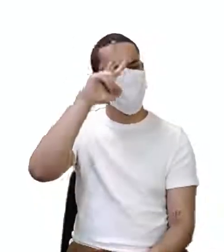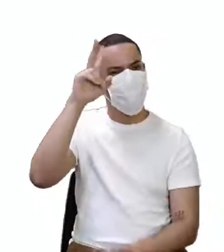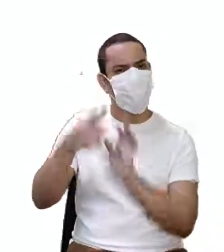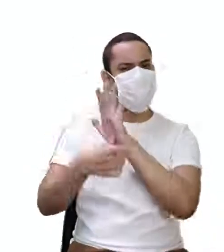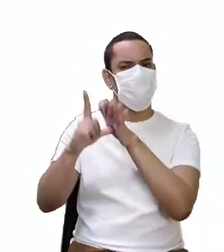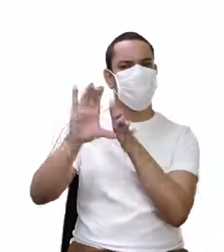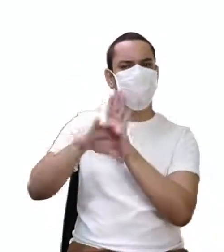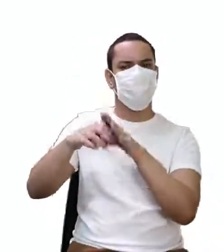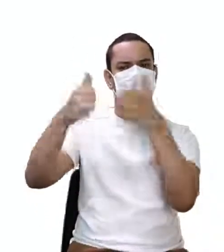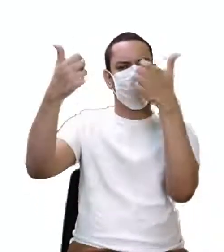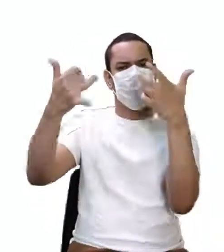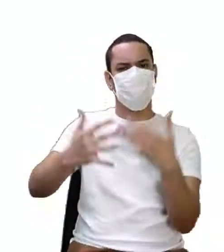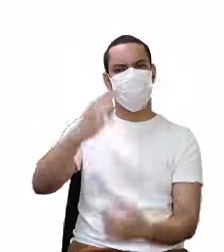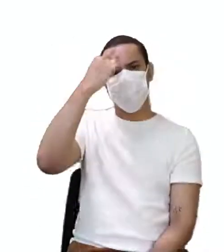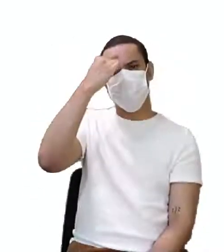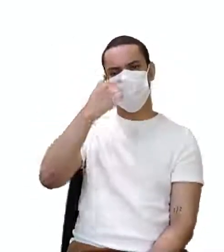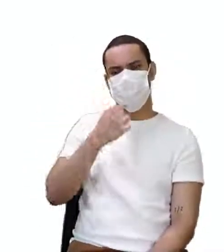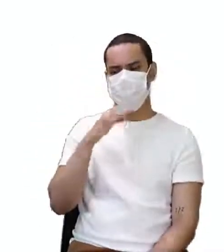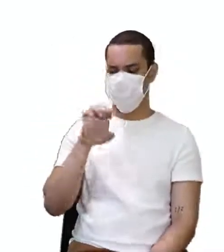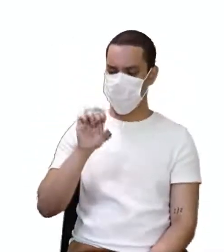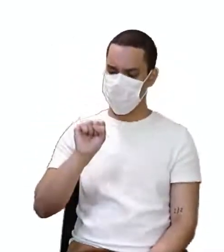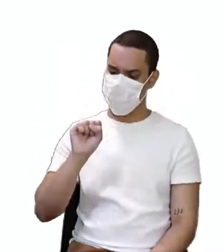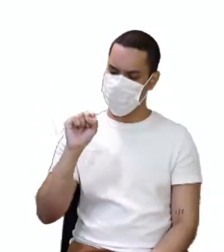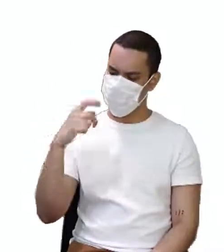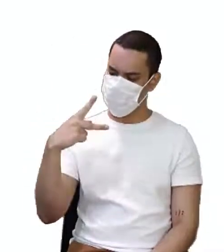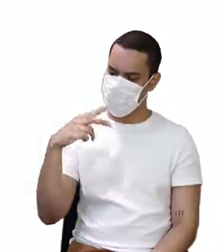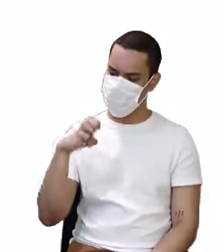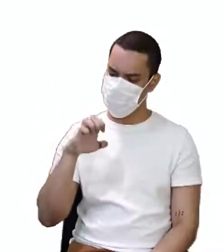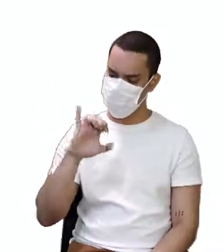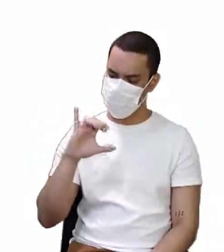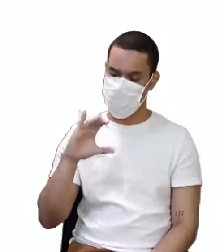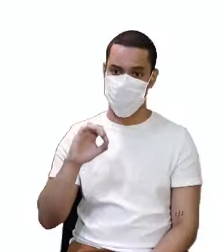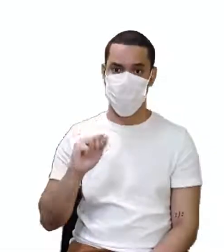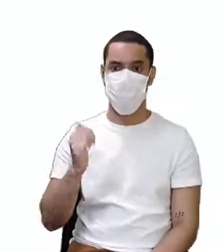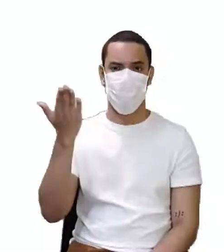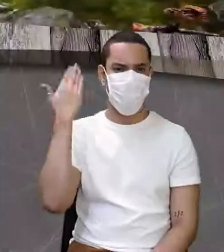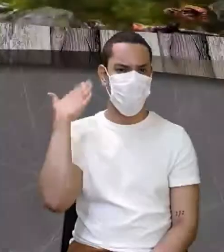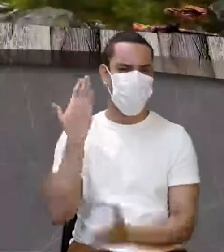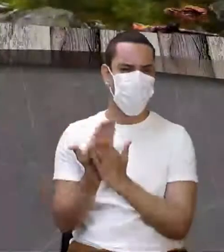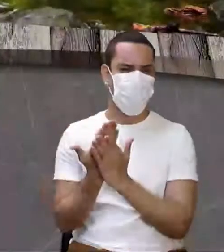de espécie, para a gente introduzir a aula de especiação? Aqui para mim.